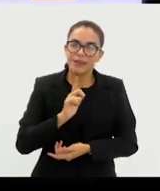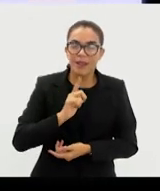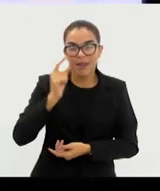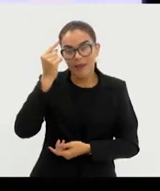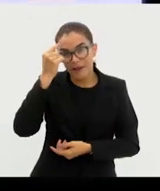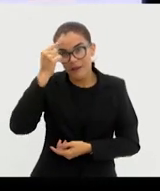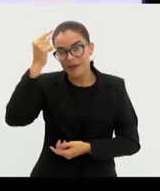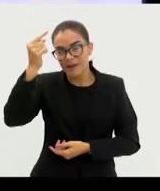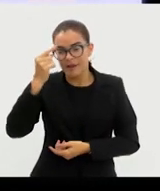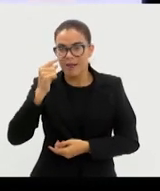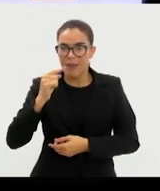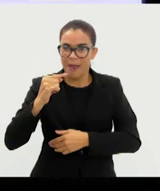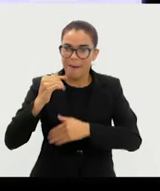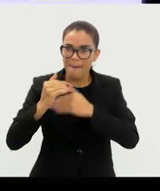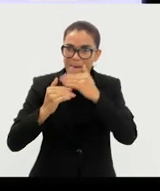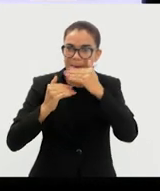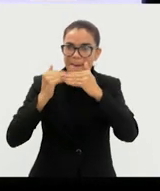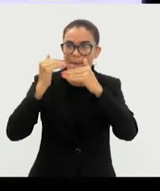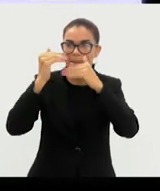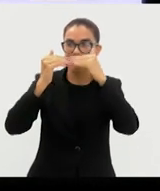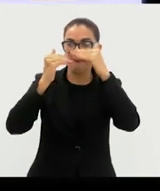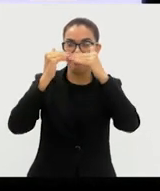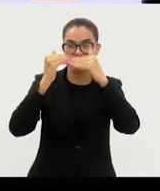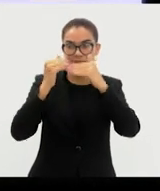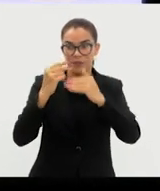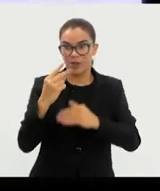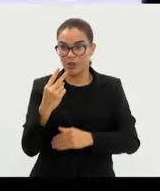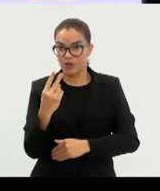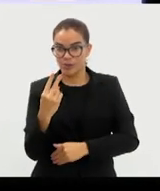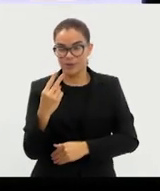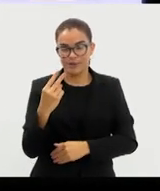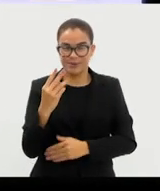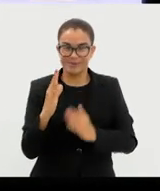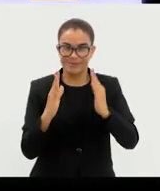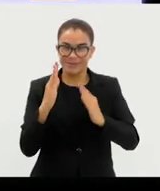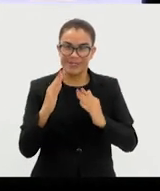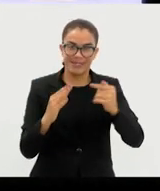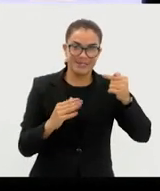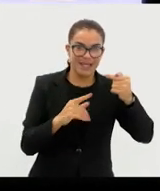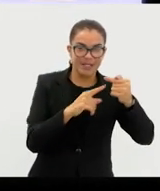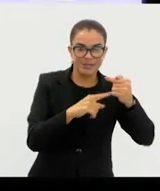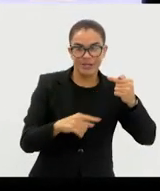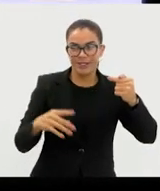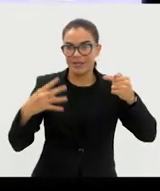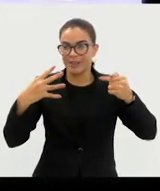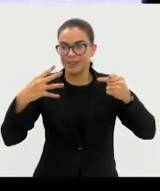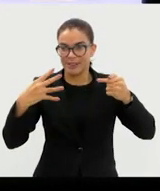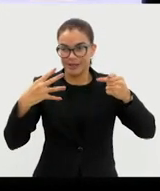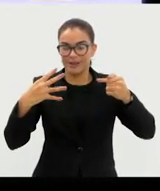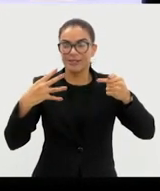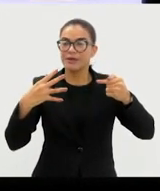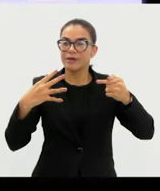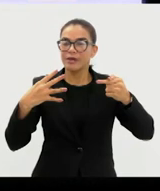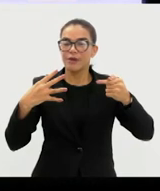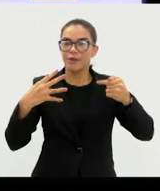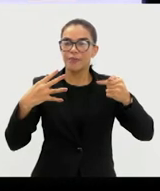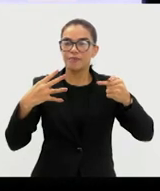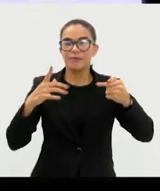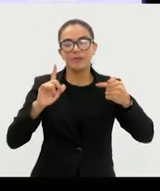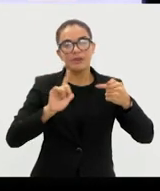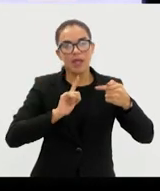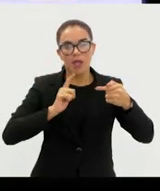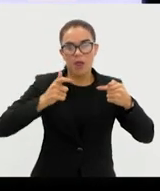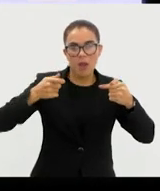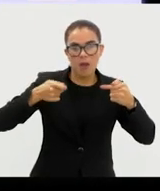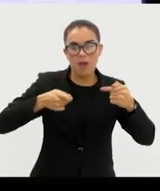é esse patamar ficar aqui entre esses últimos dois valores, entre 7 e 4, que é, geralmente, assim, existem obrigações